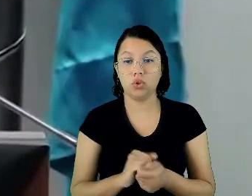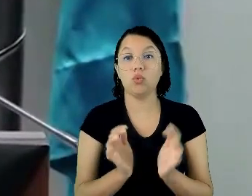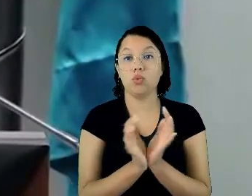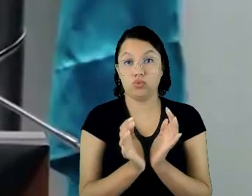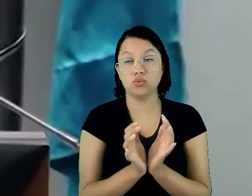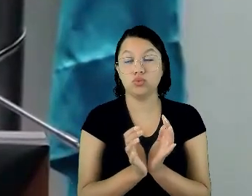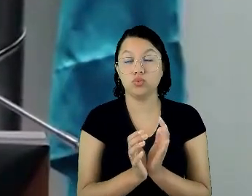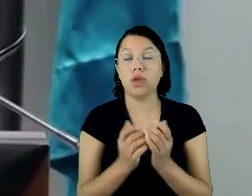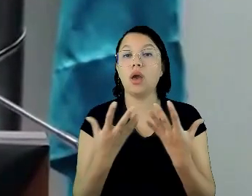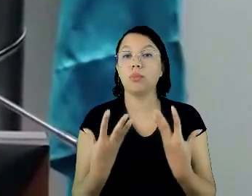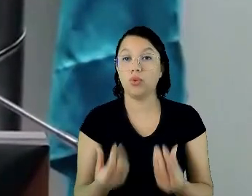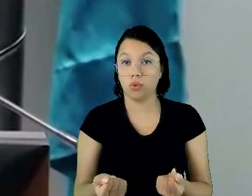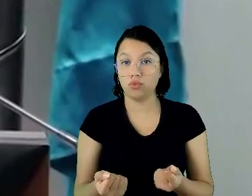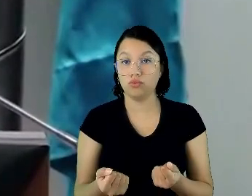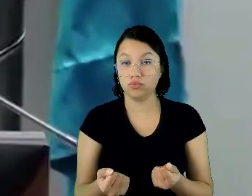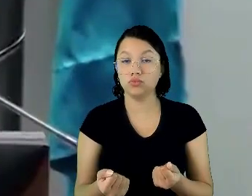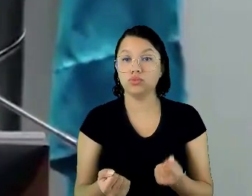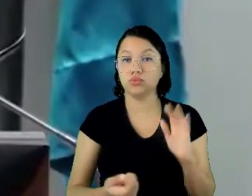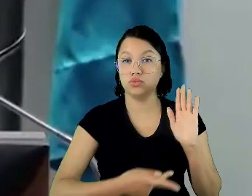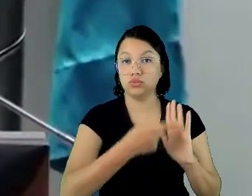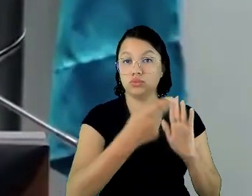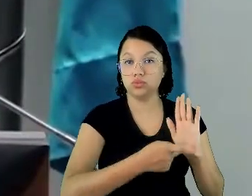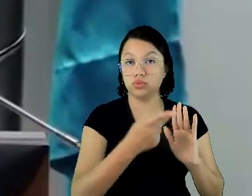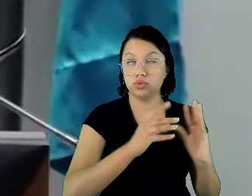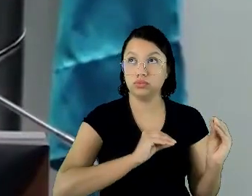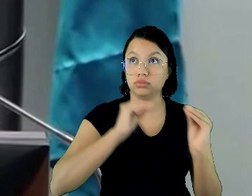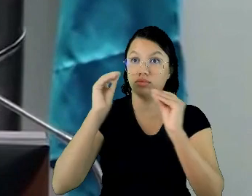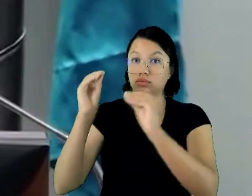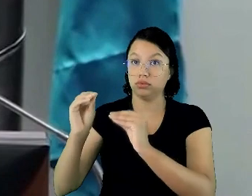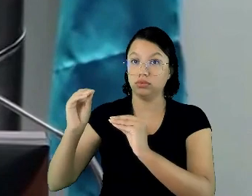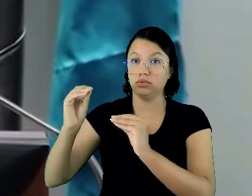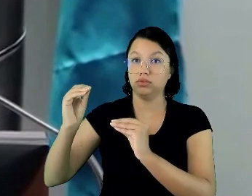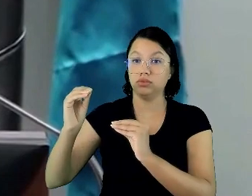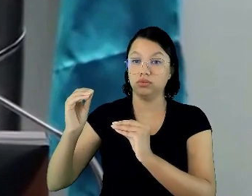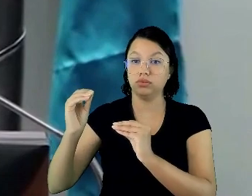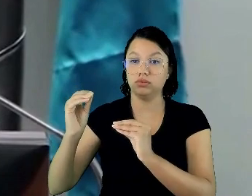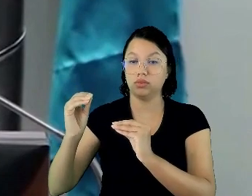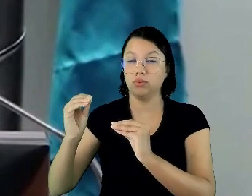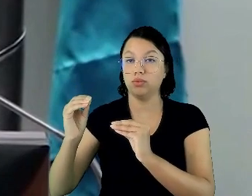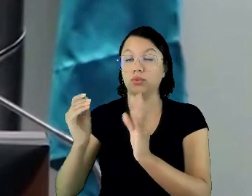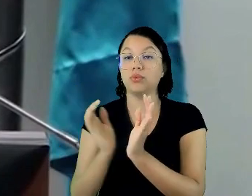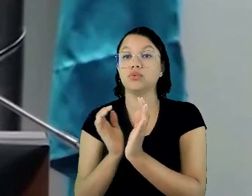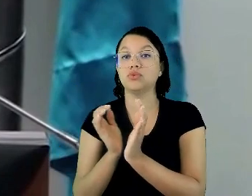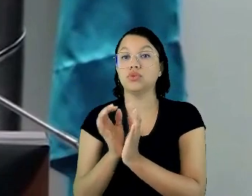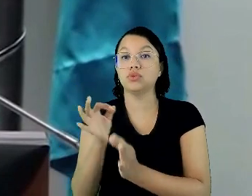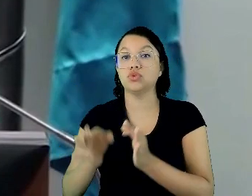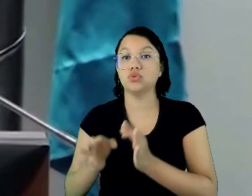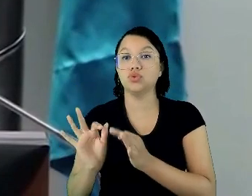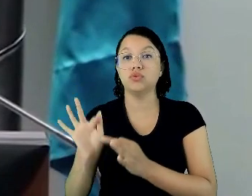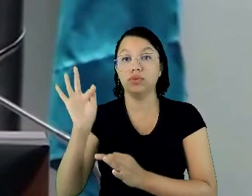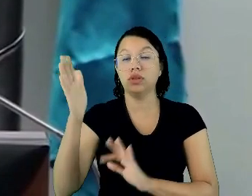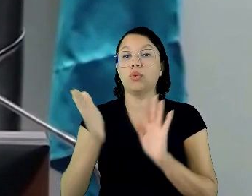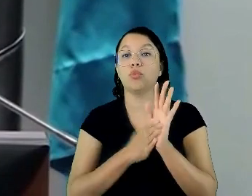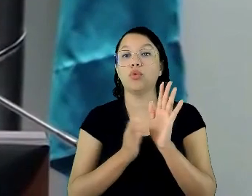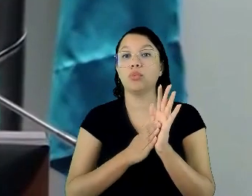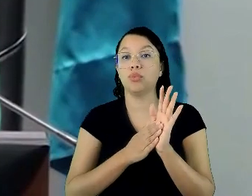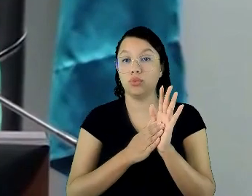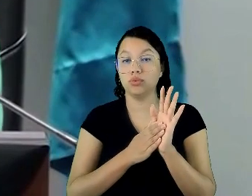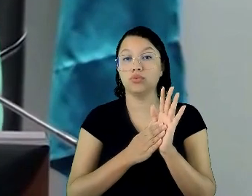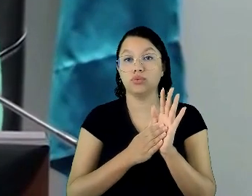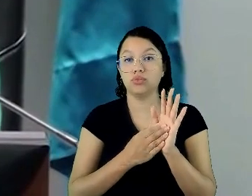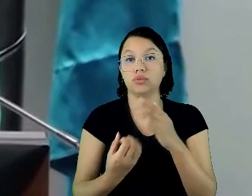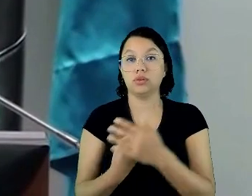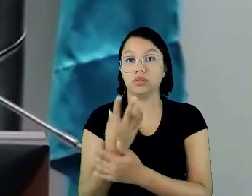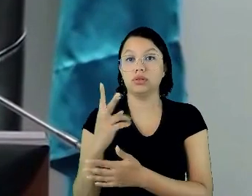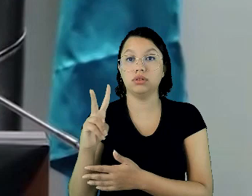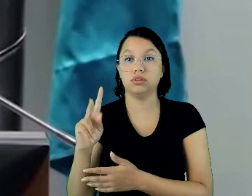ao Conselho da Justiça Federal, propondo a criação de varas por esse caminho da rota,